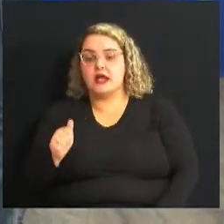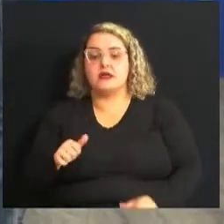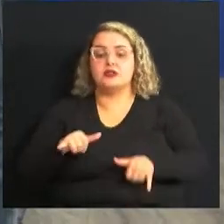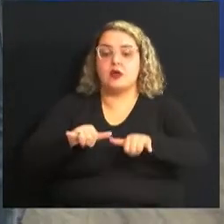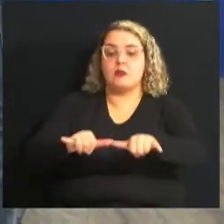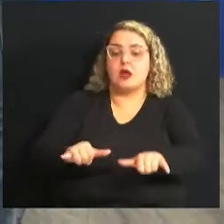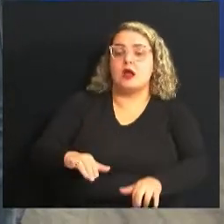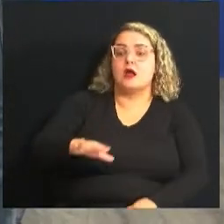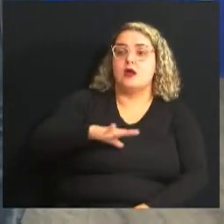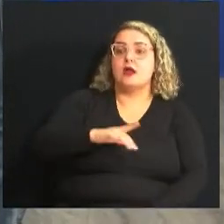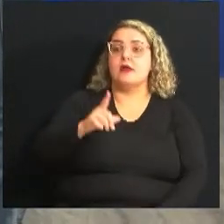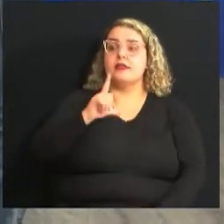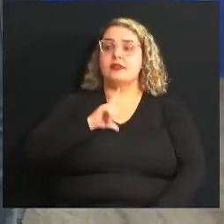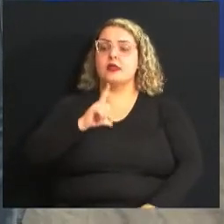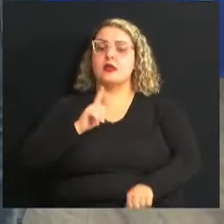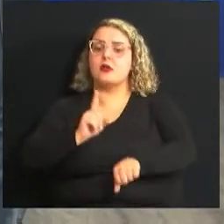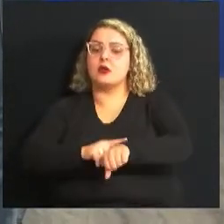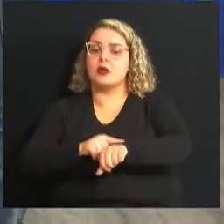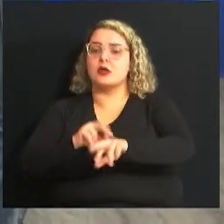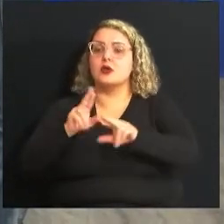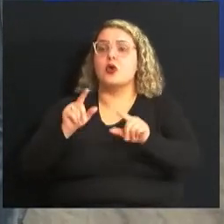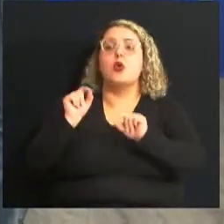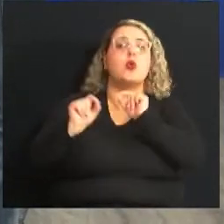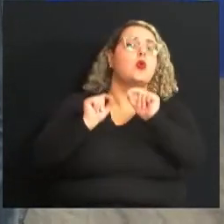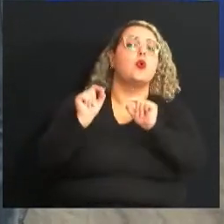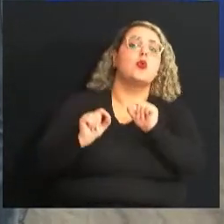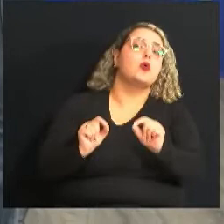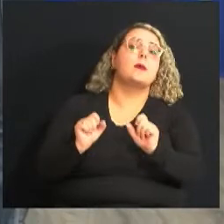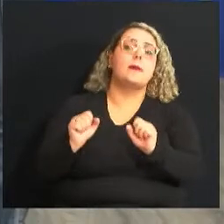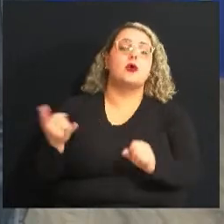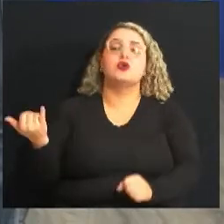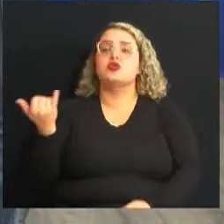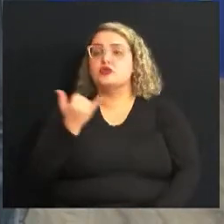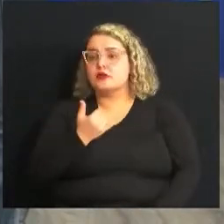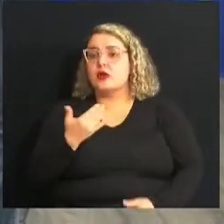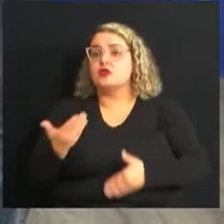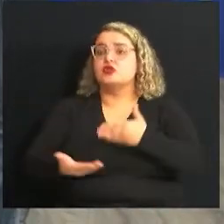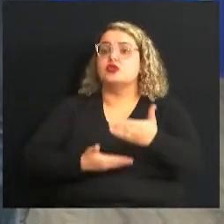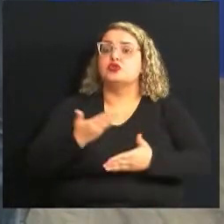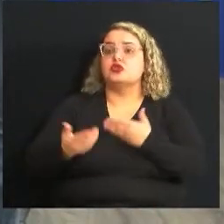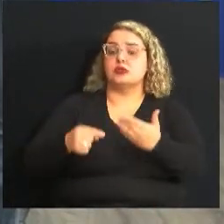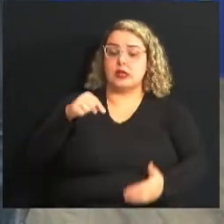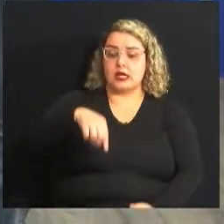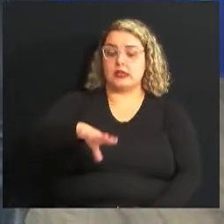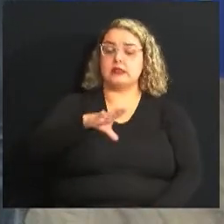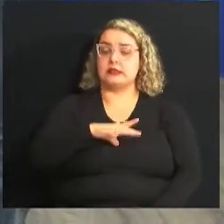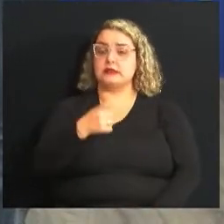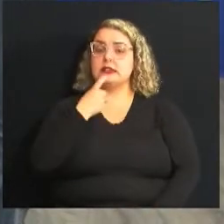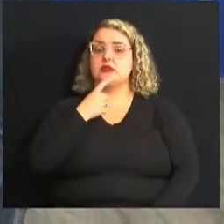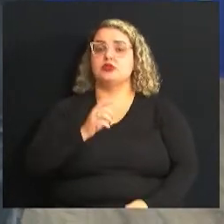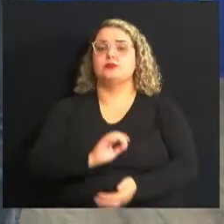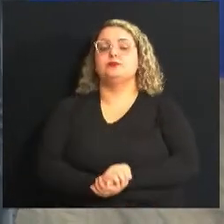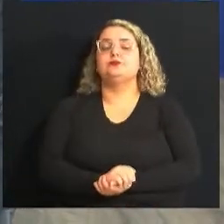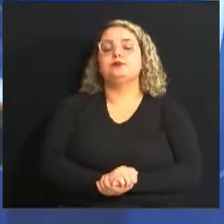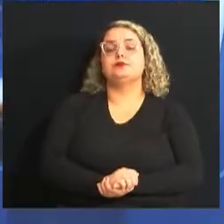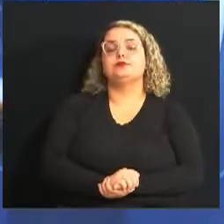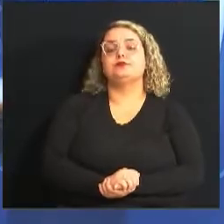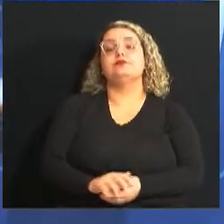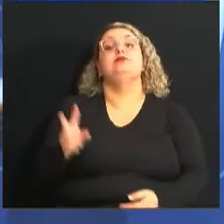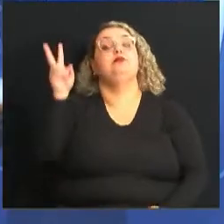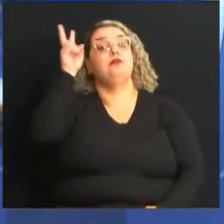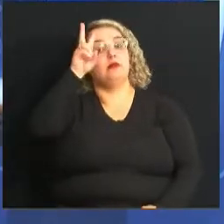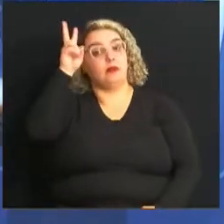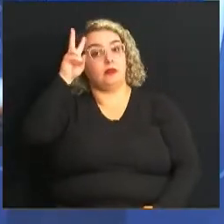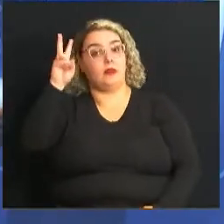Tem horário diferente? O que você pode dizer para a gente sobre os serviços aqui da cidade de Campinas? A gente lembra que as